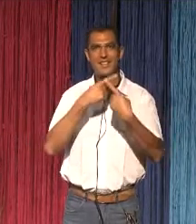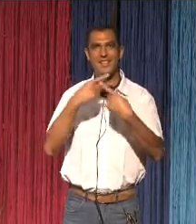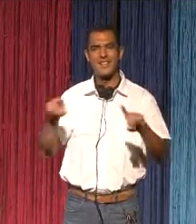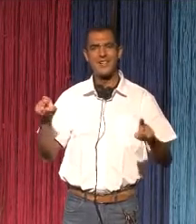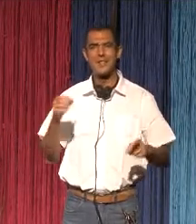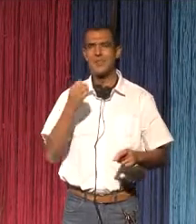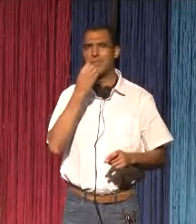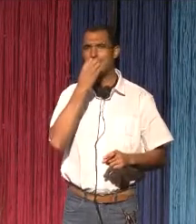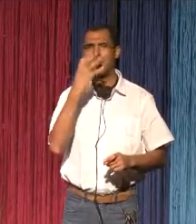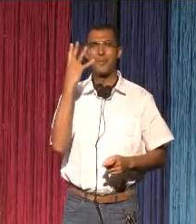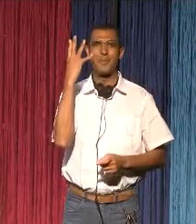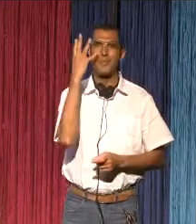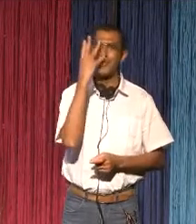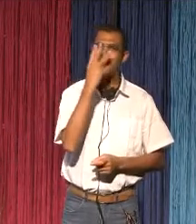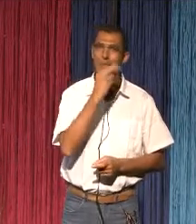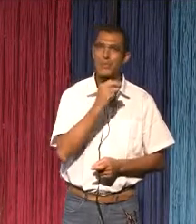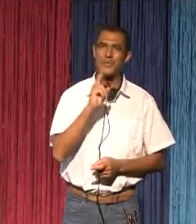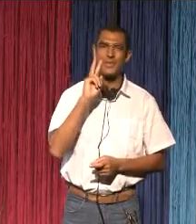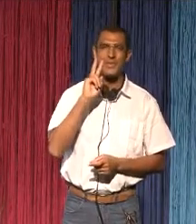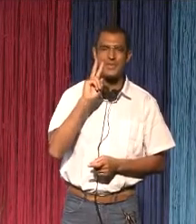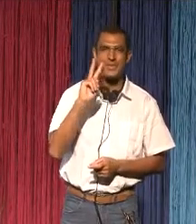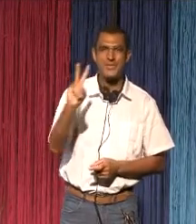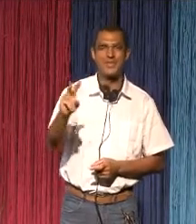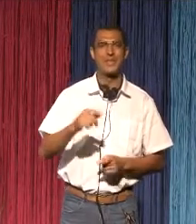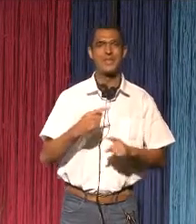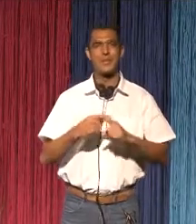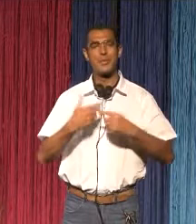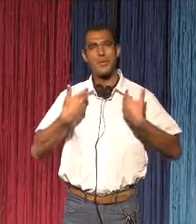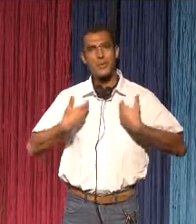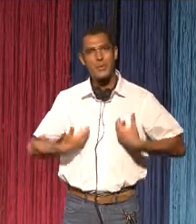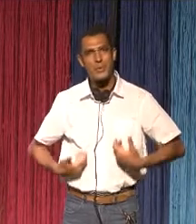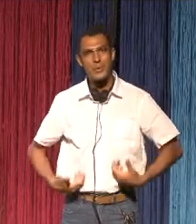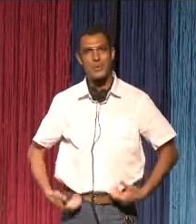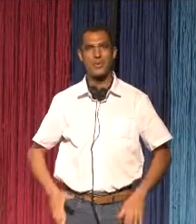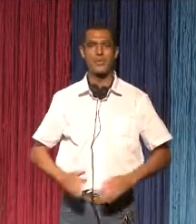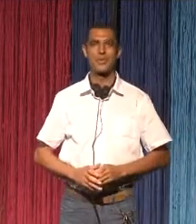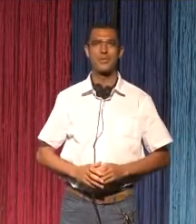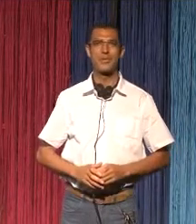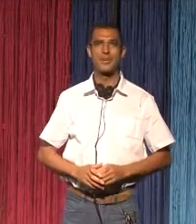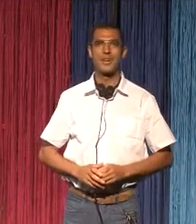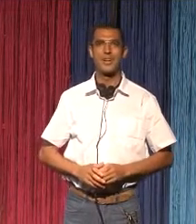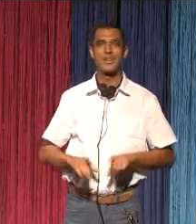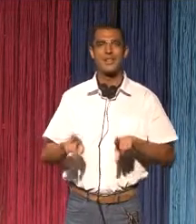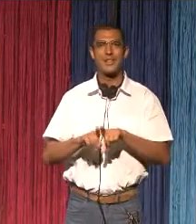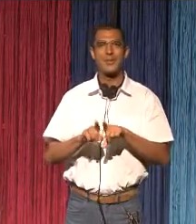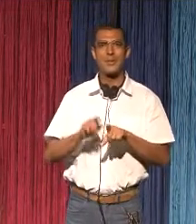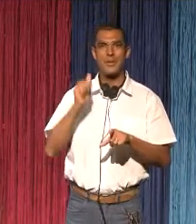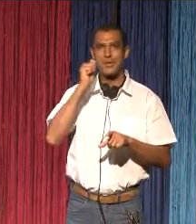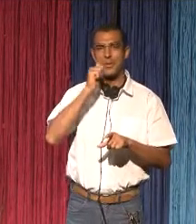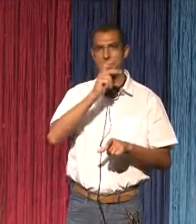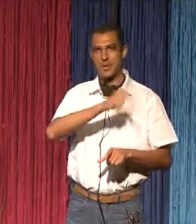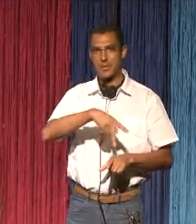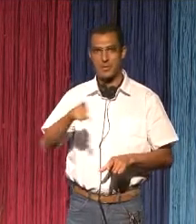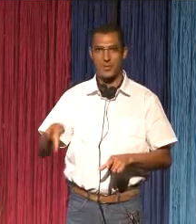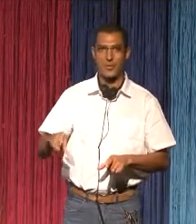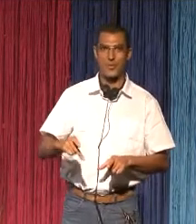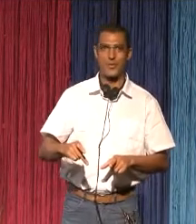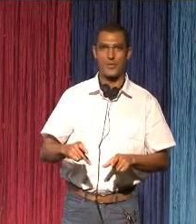de teatralidade, né, de expressão corporal, de seguir a orientação do